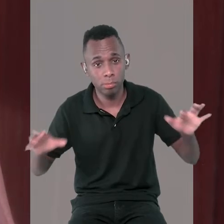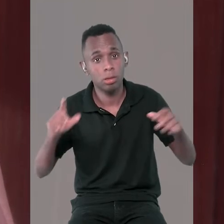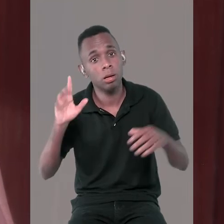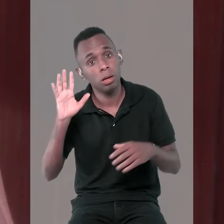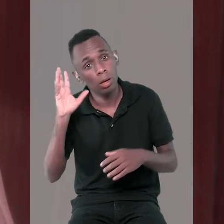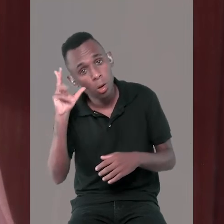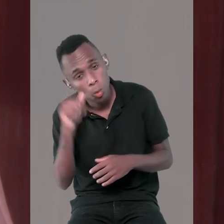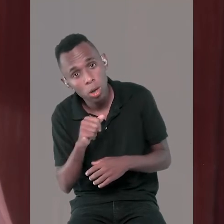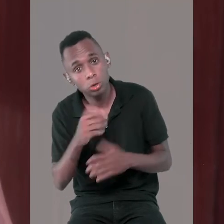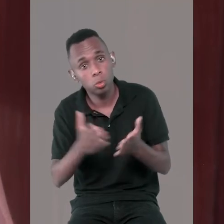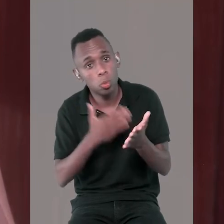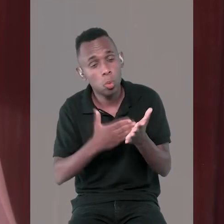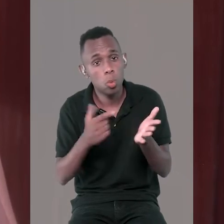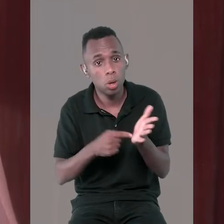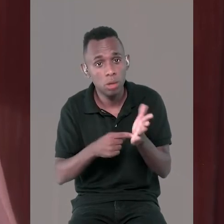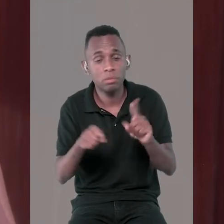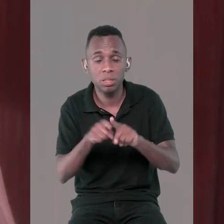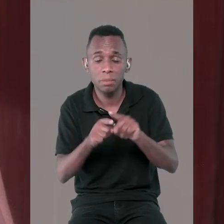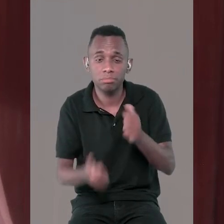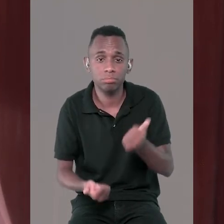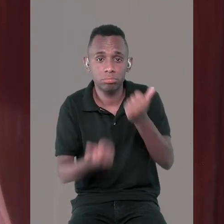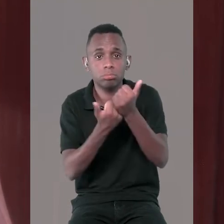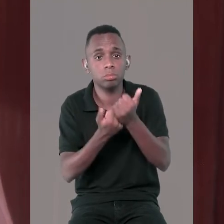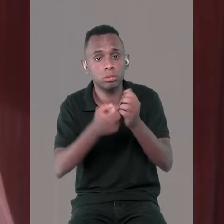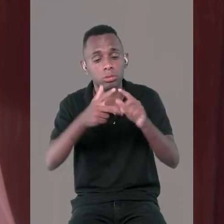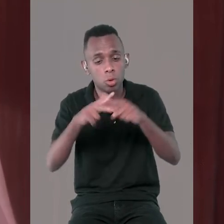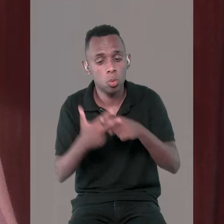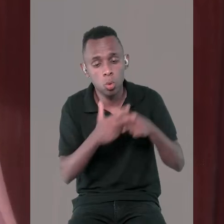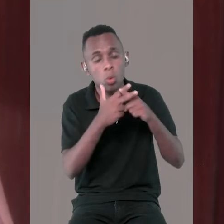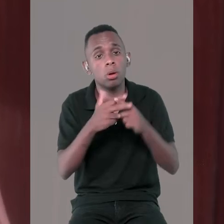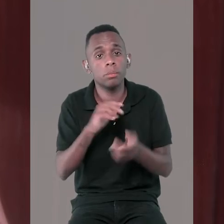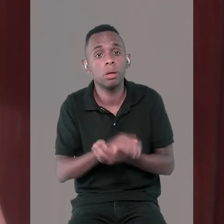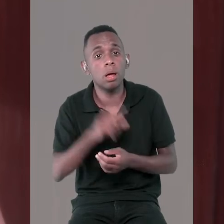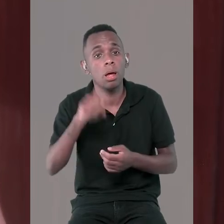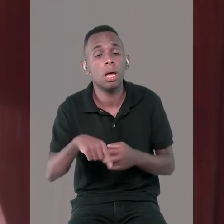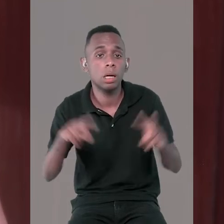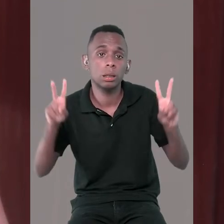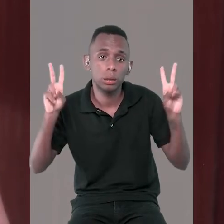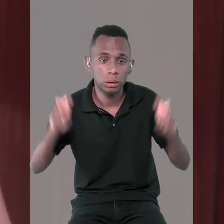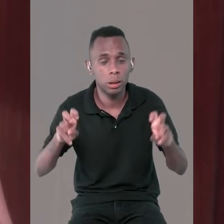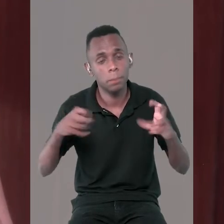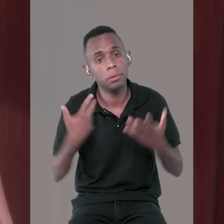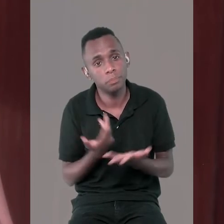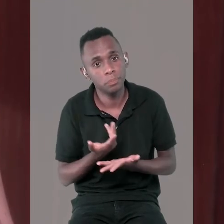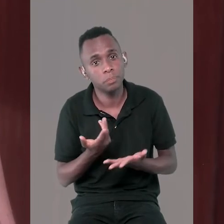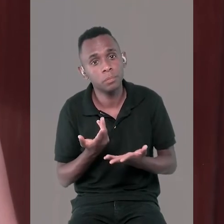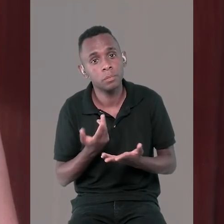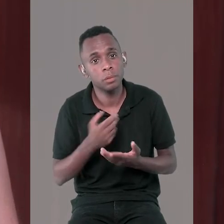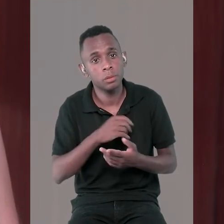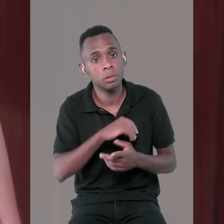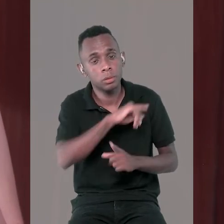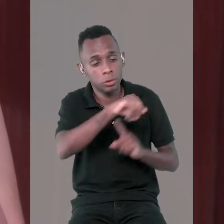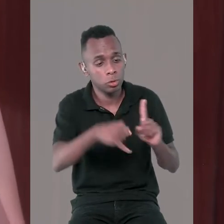que eu acho que é uma coisa que o seu livro também vai contribuir para que seja corrigida, que é a questão que a